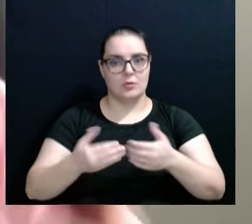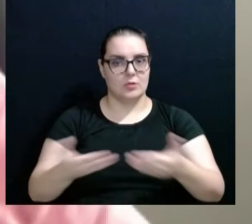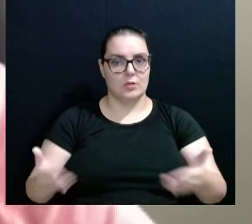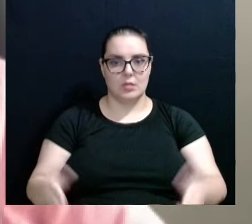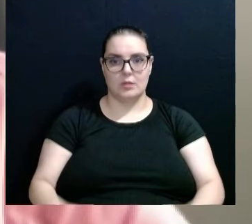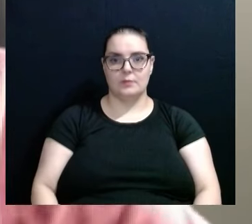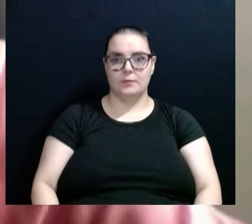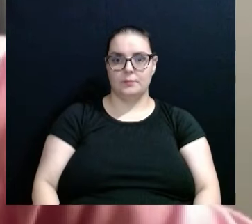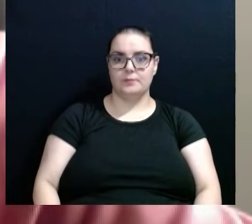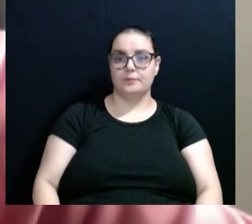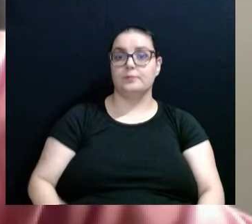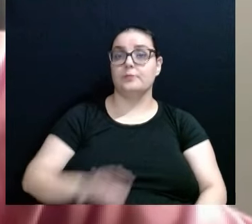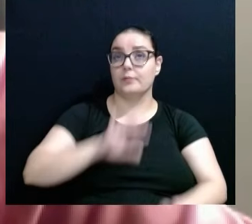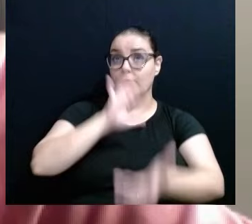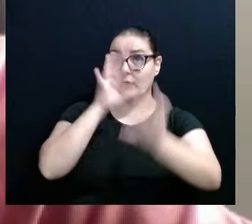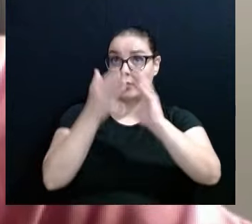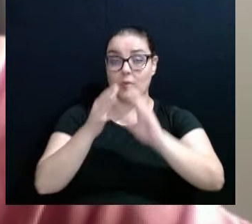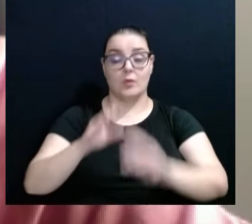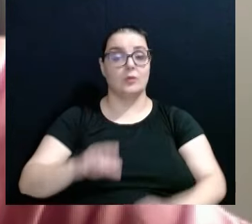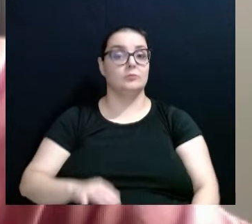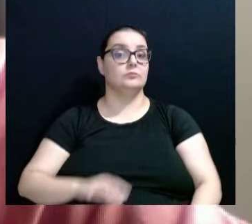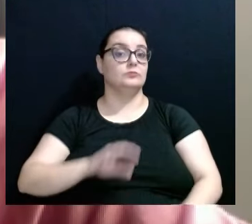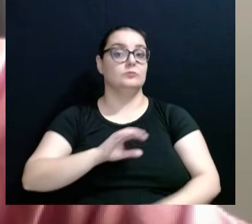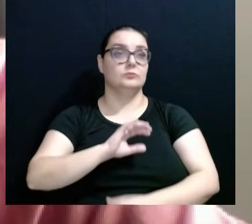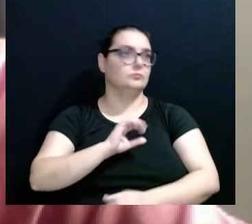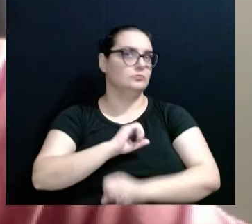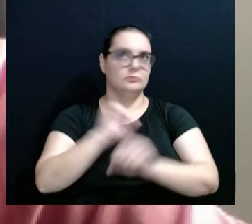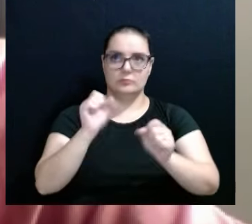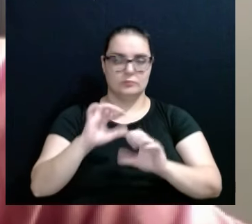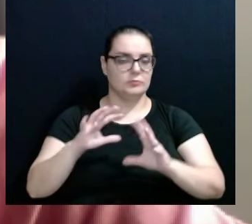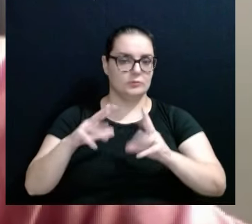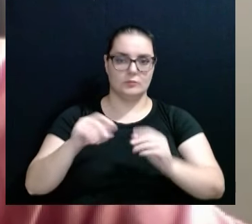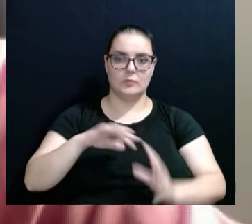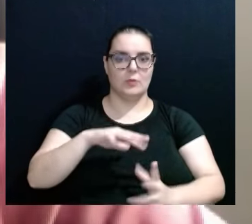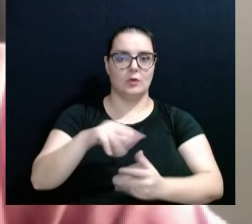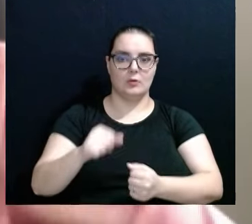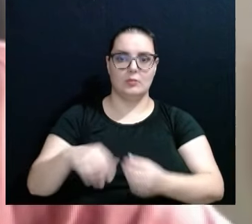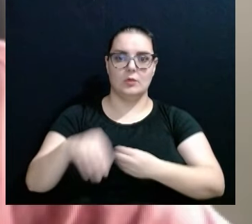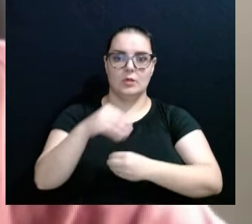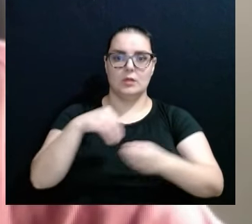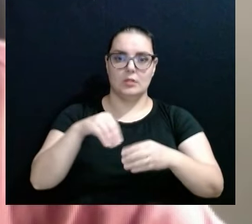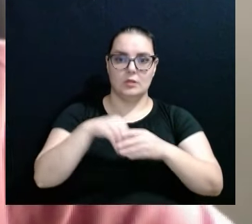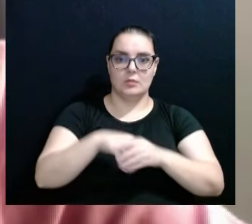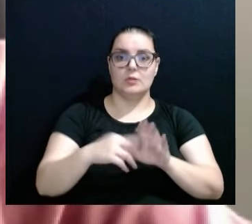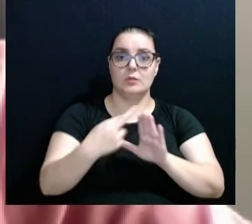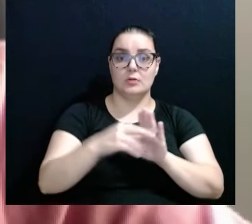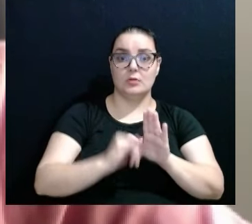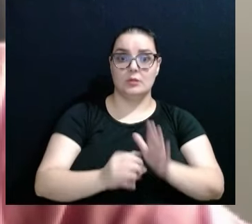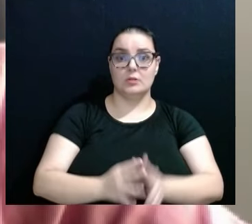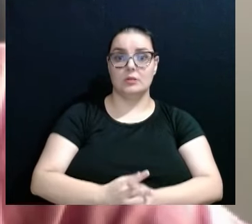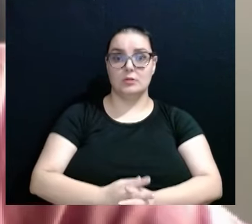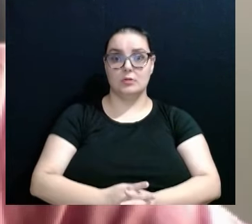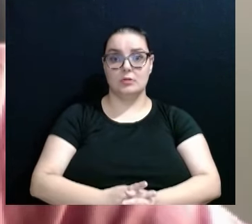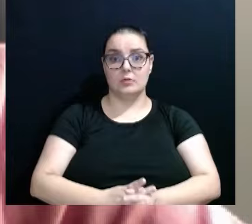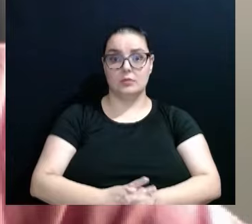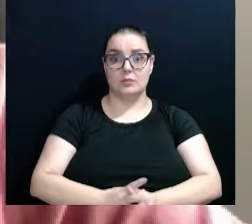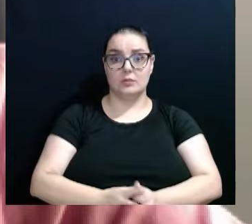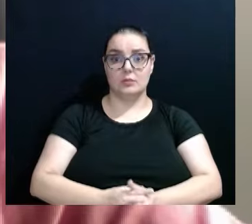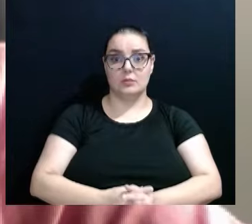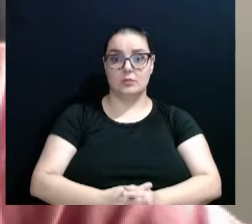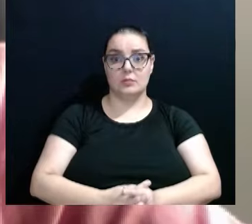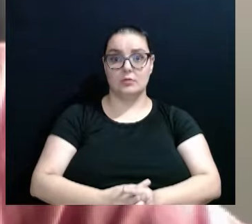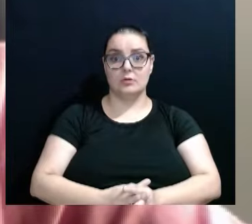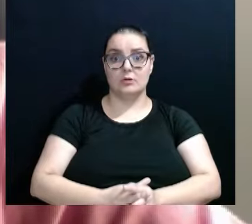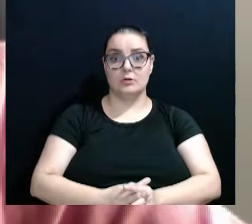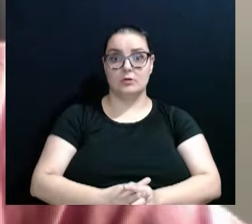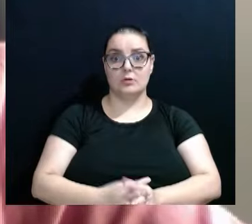ciência disponível sobre mudanças climáticas no mundo, né? Vai estar reunida nesse relatório.